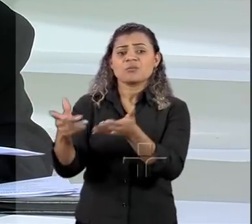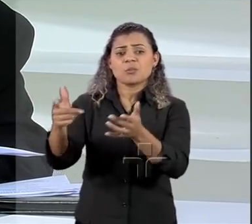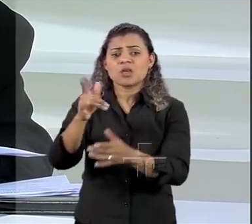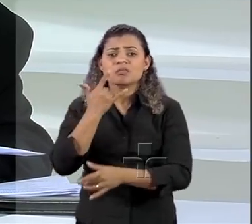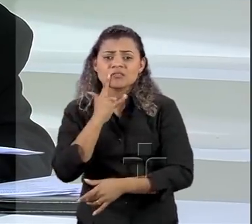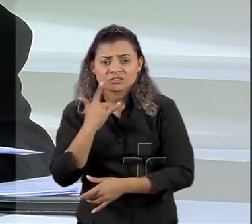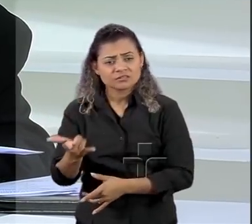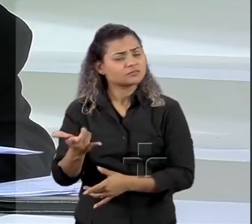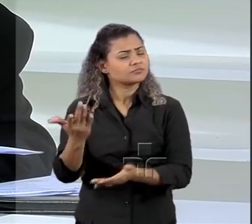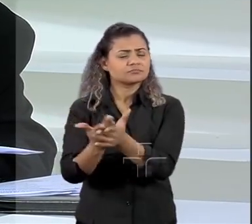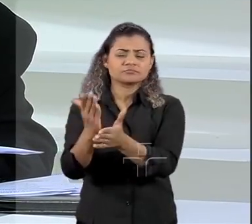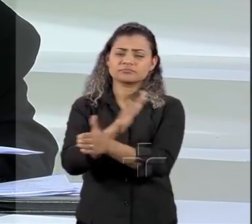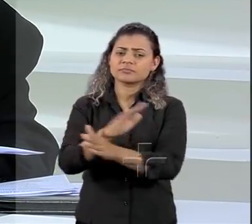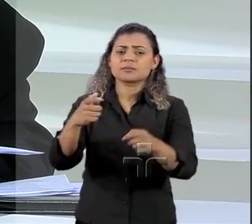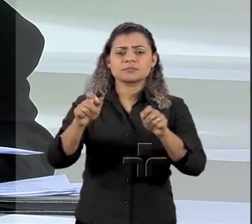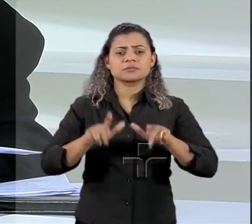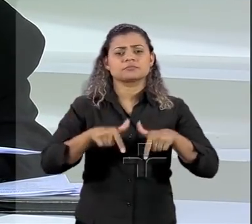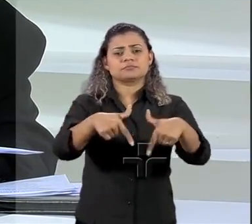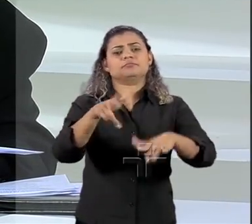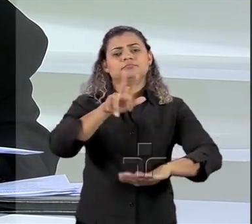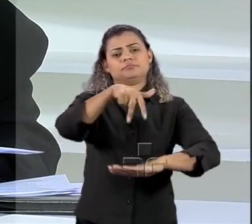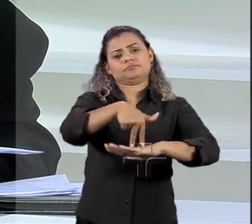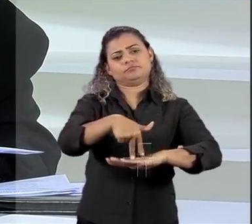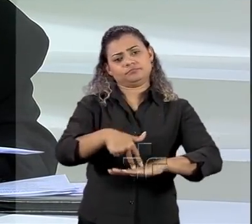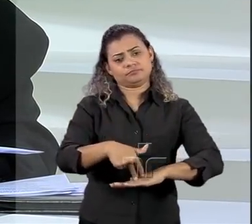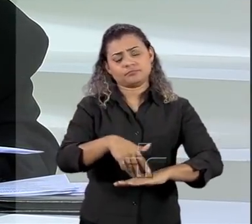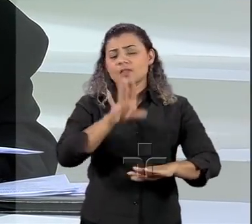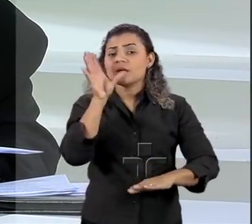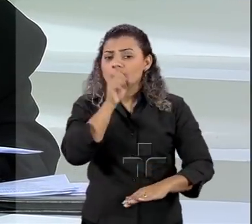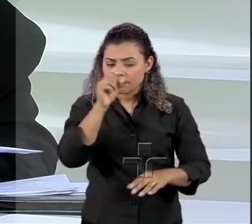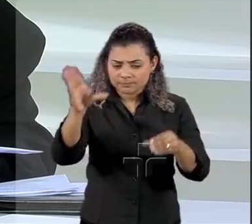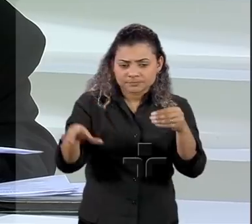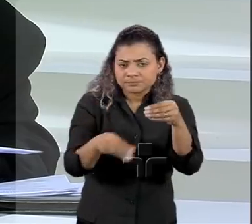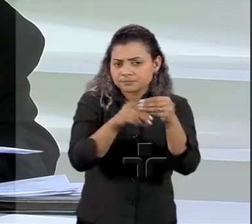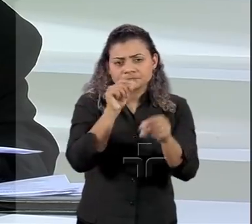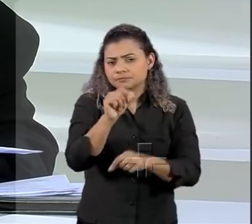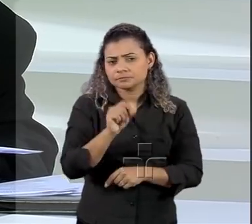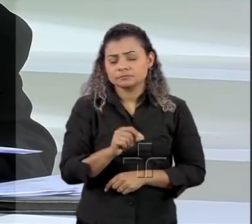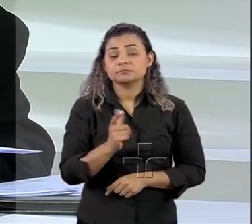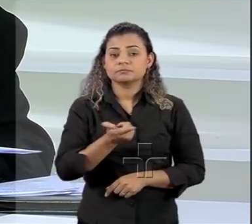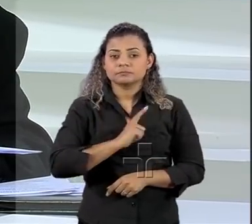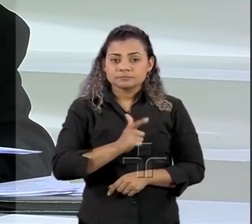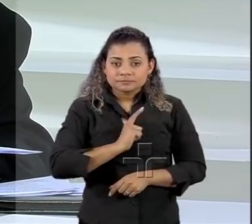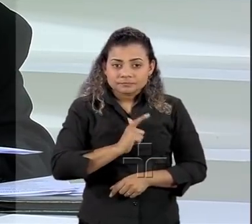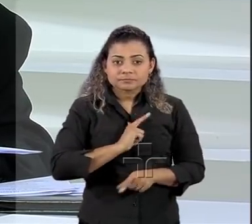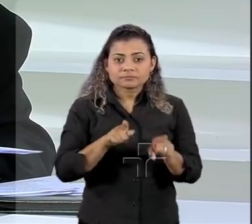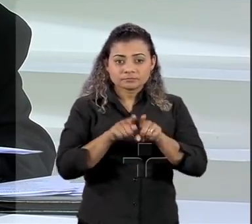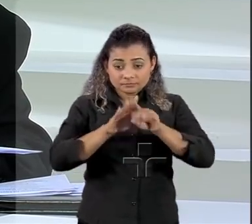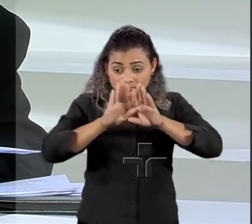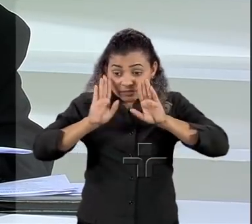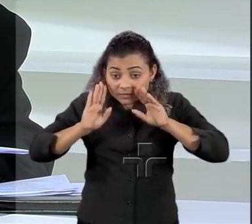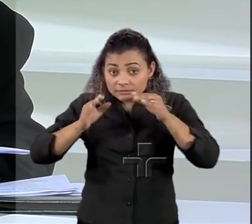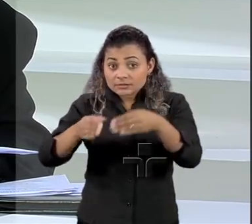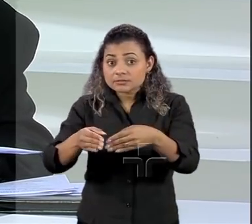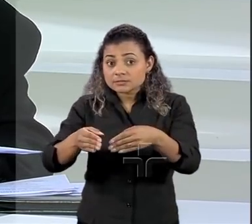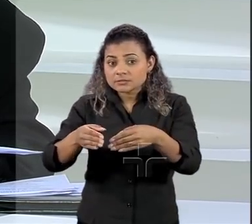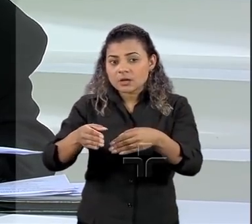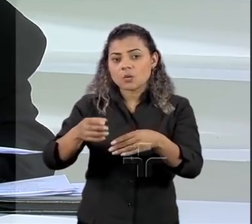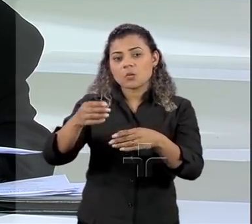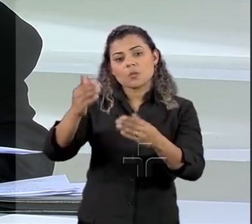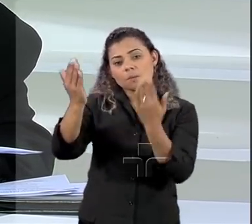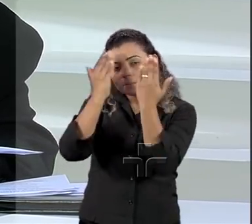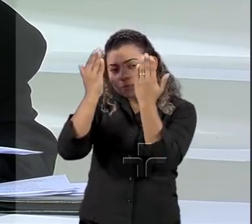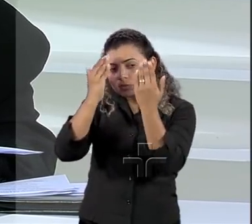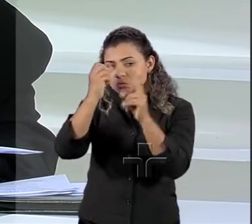precisa haver um posicionamento. E só para dar essas redes de atenção psicossocial são